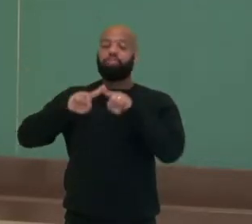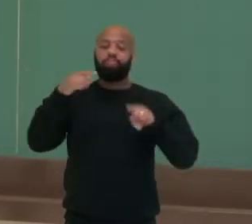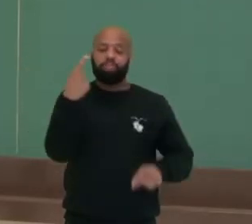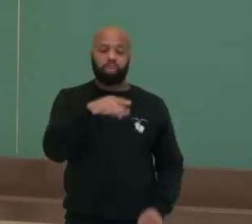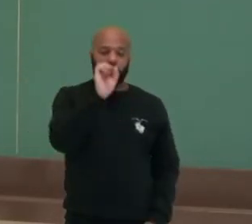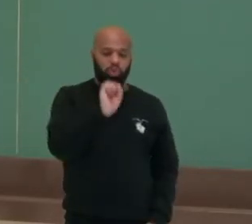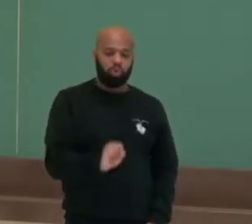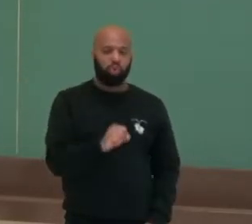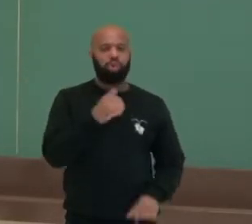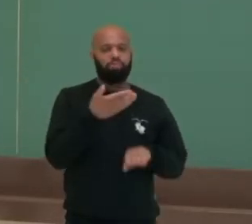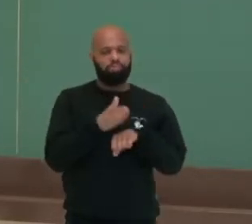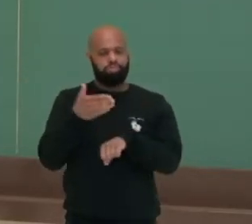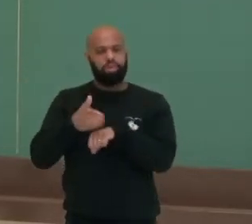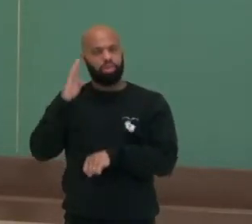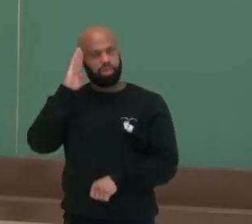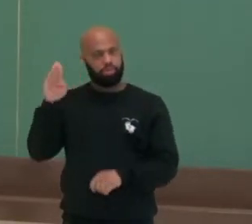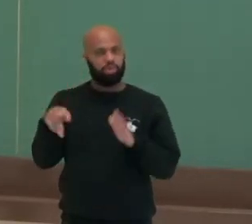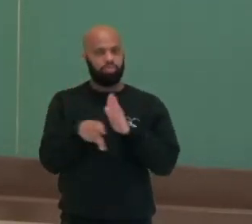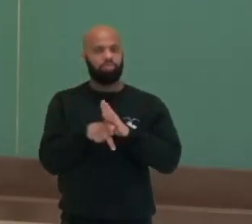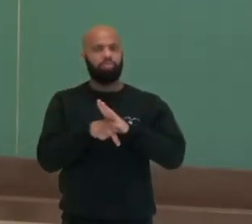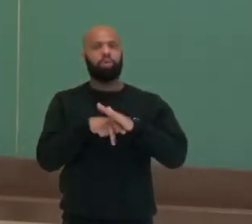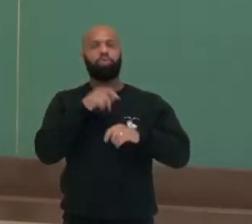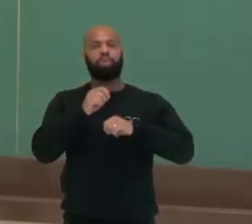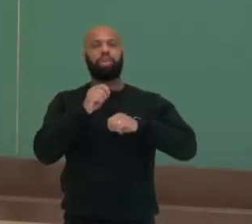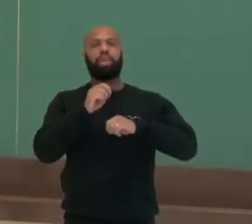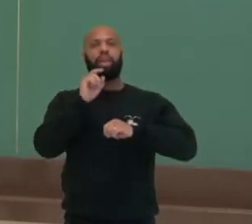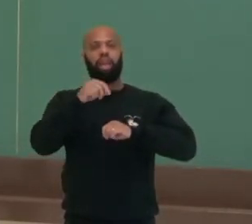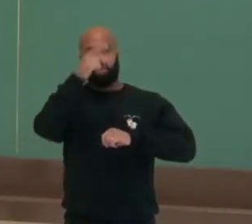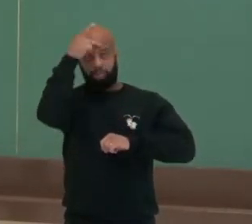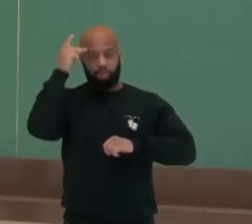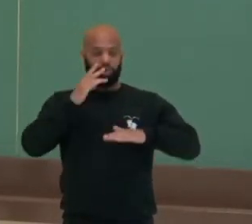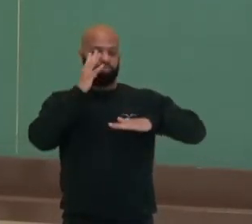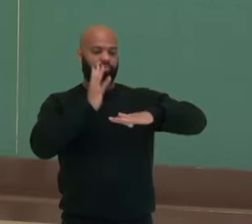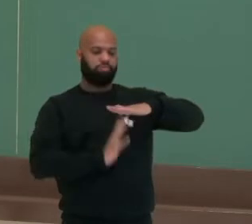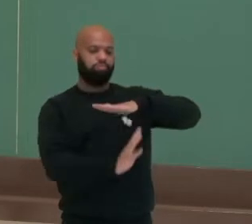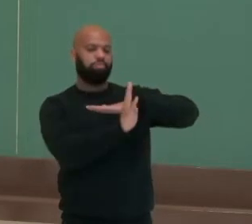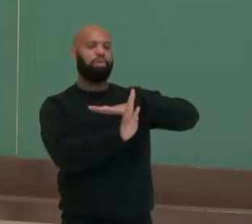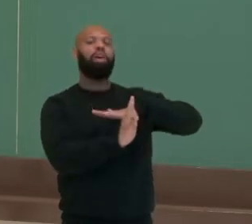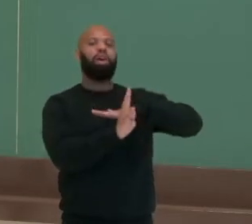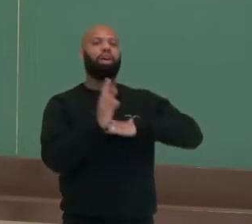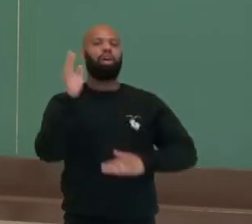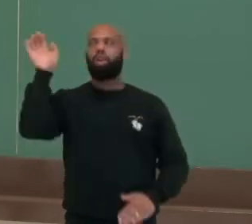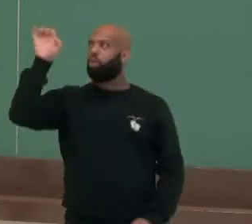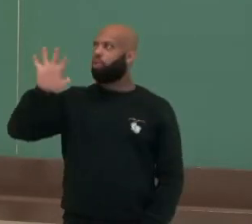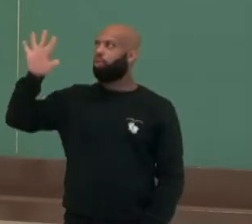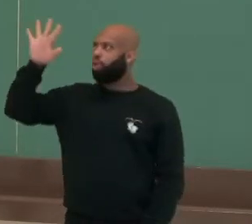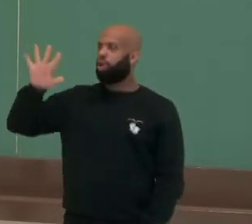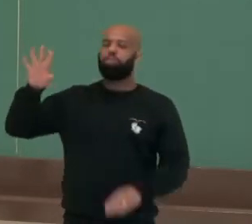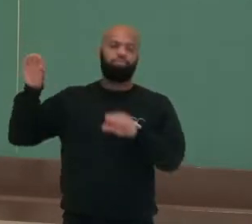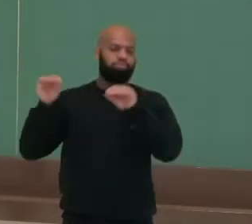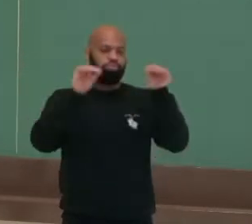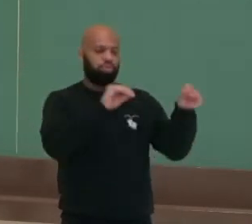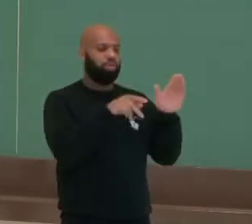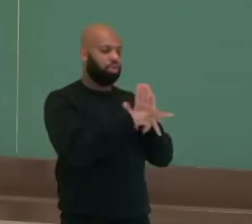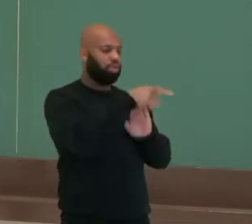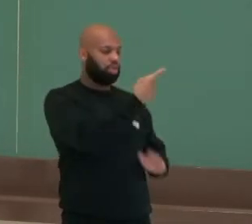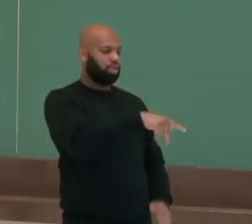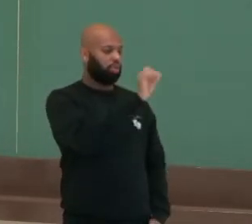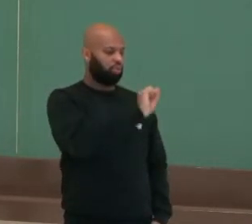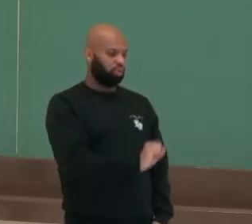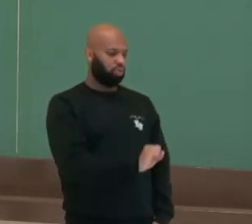praticada principalmente pelos imigrantes europeus que se instalaram, na sua grande maioria, na região sul do